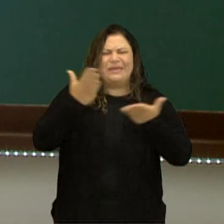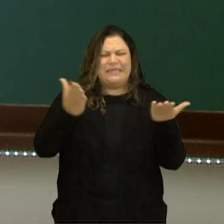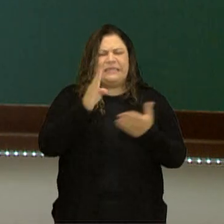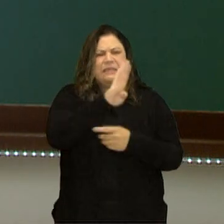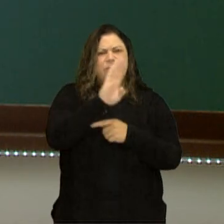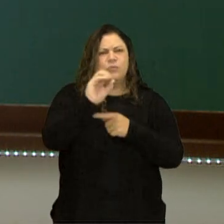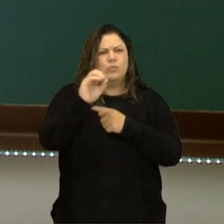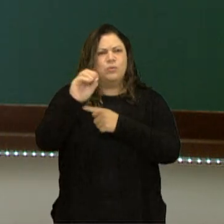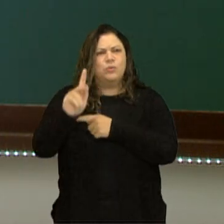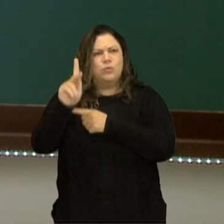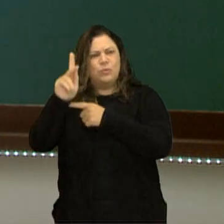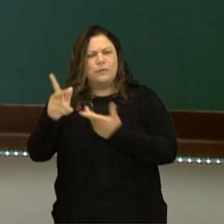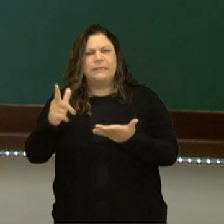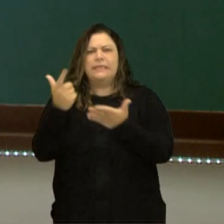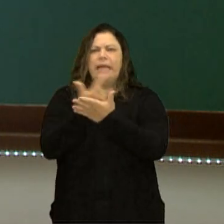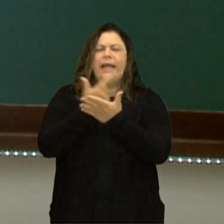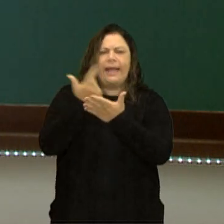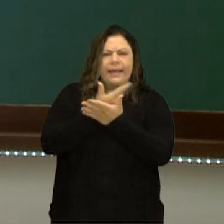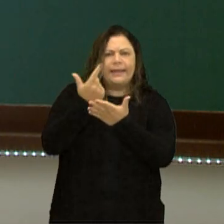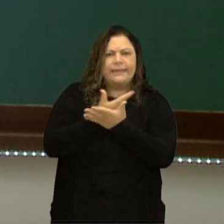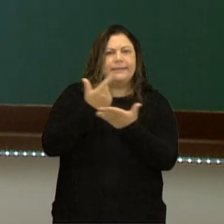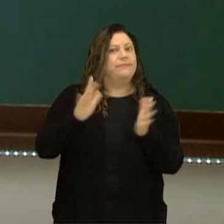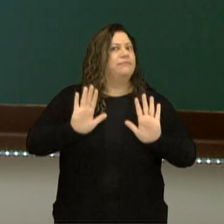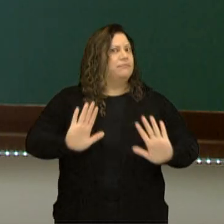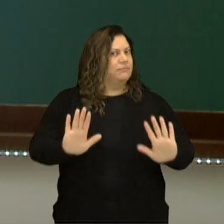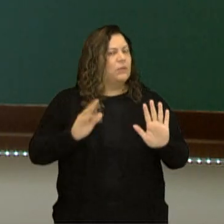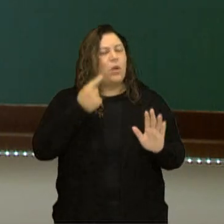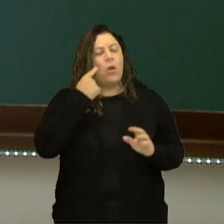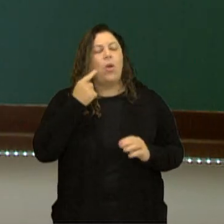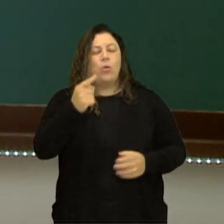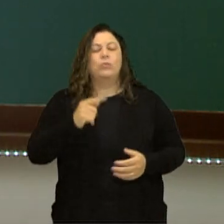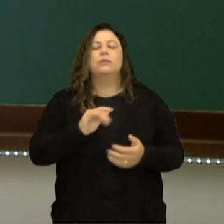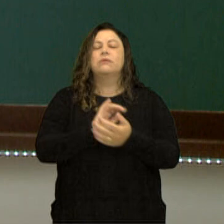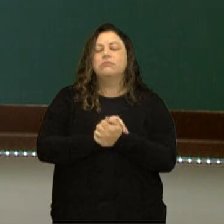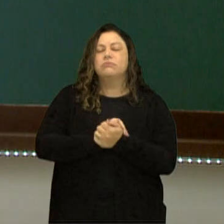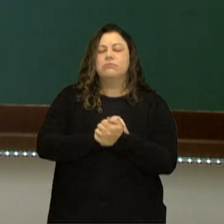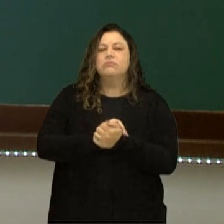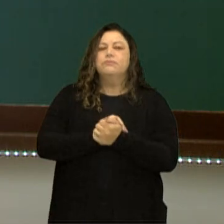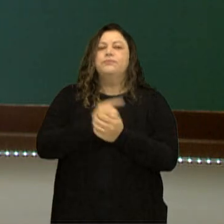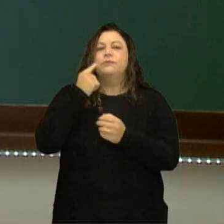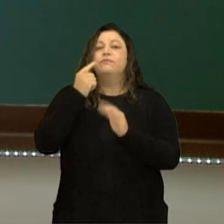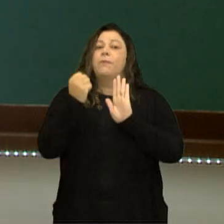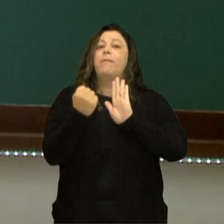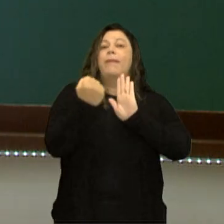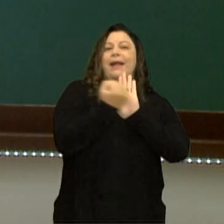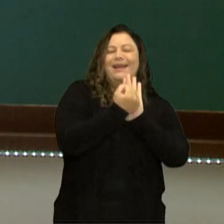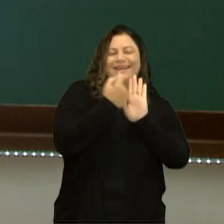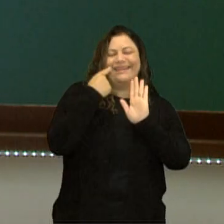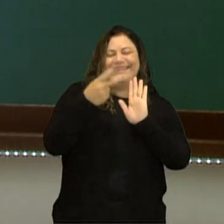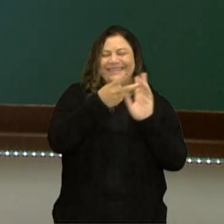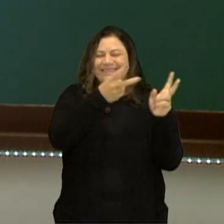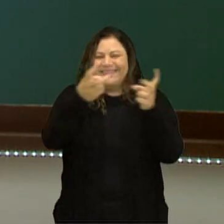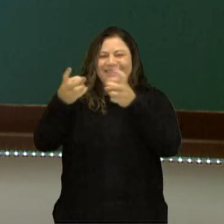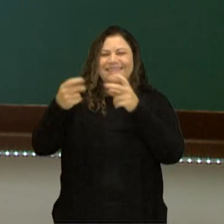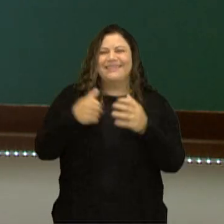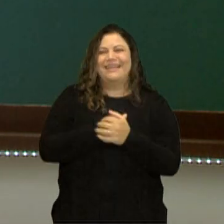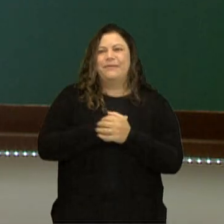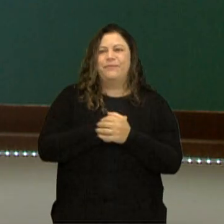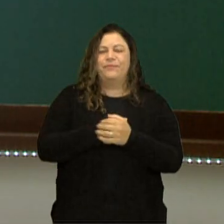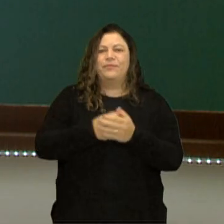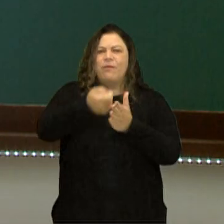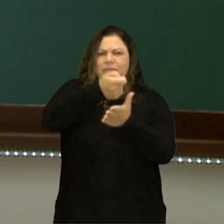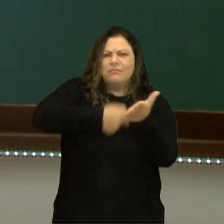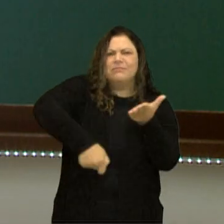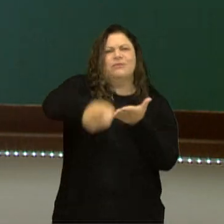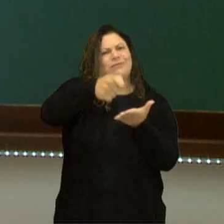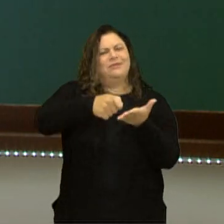livro, é isso? Cuidado, não é bem isso. Então a gente vai marcar o nosso tour, tá? Então a gente vai contratar um tour por Nova